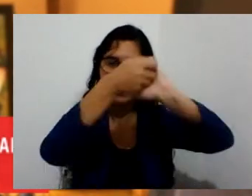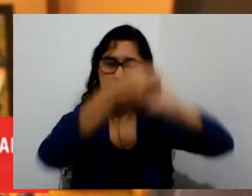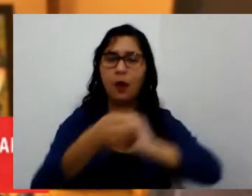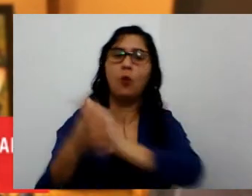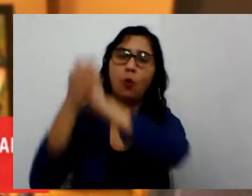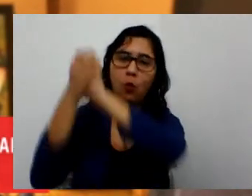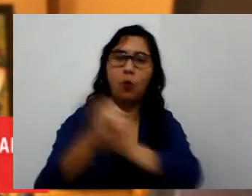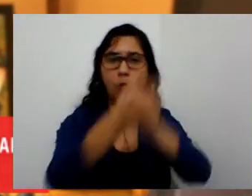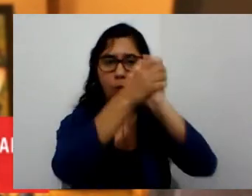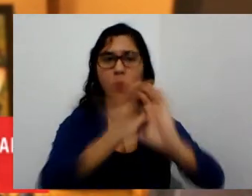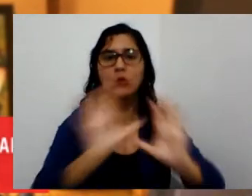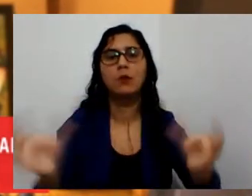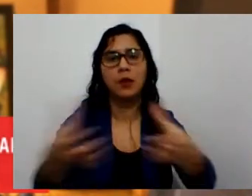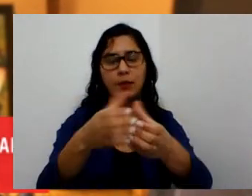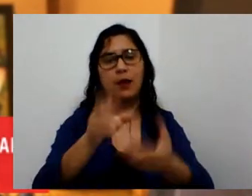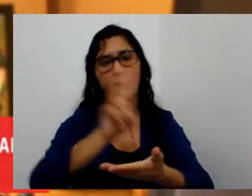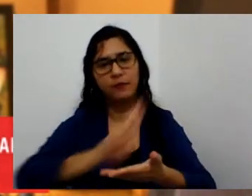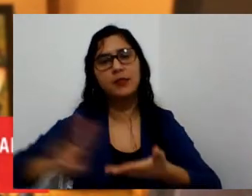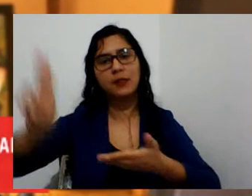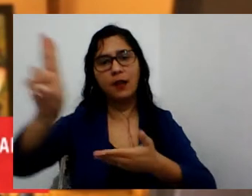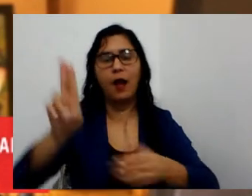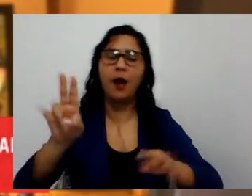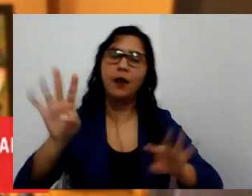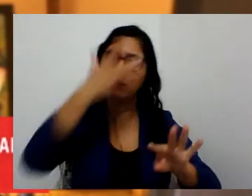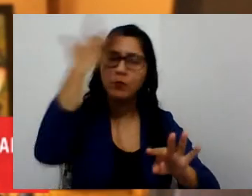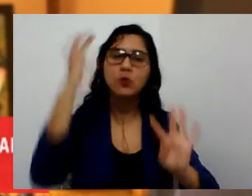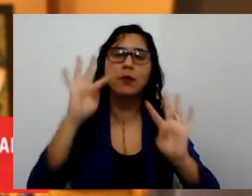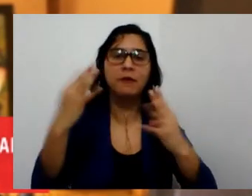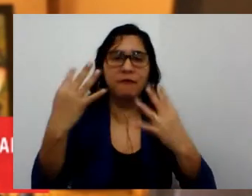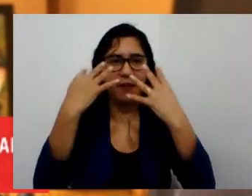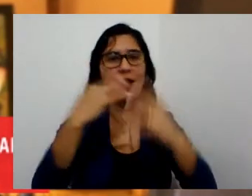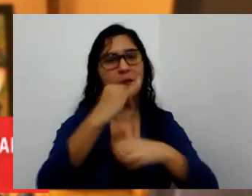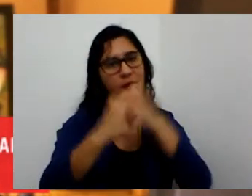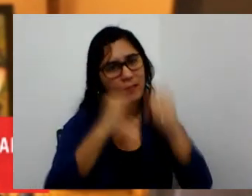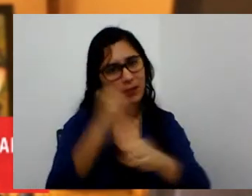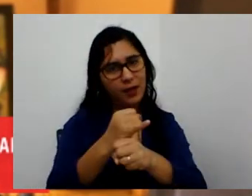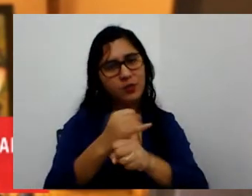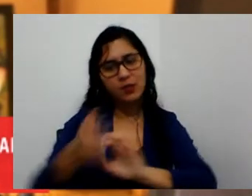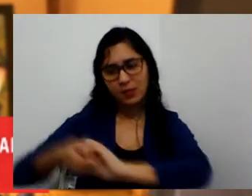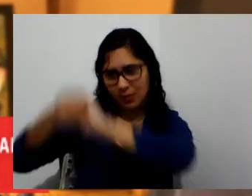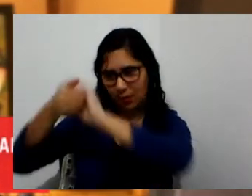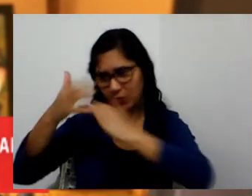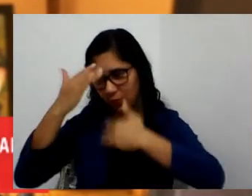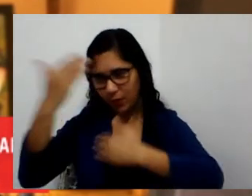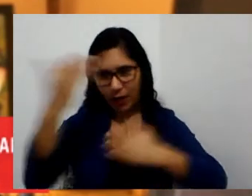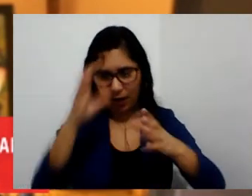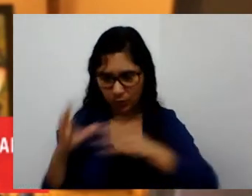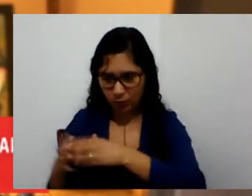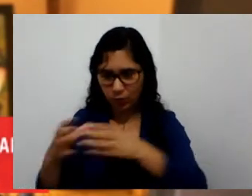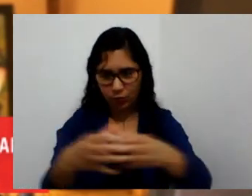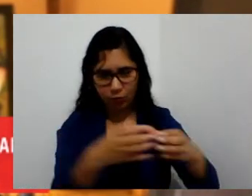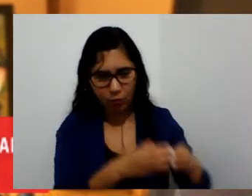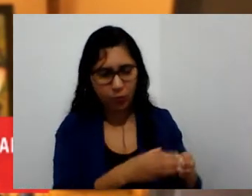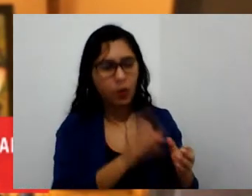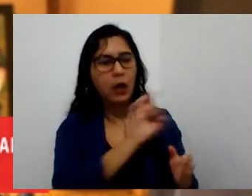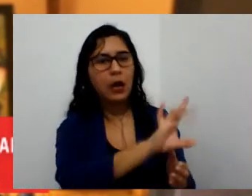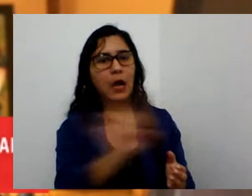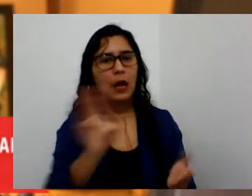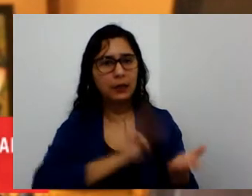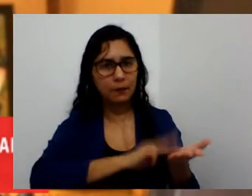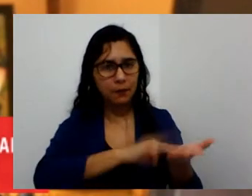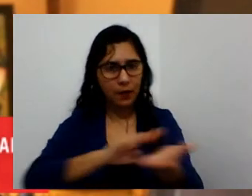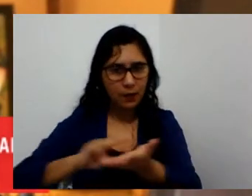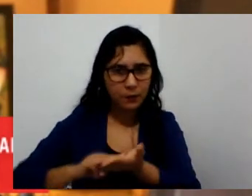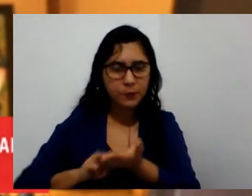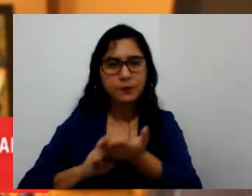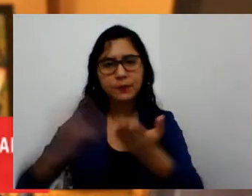saúdo o público em geral que nos assistem pela internet, saúdo e agradeço as candidaturas e aos seus integrantes aqui presentes.